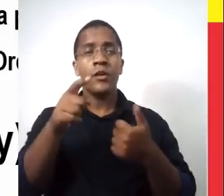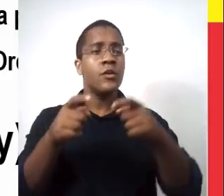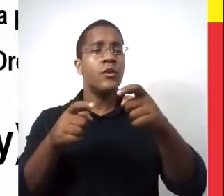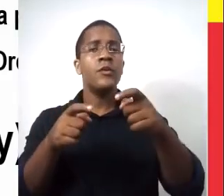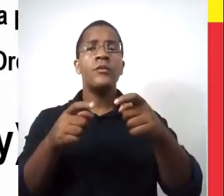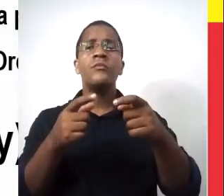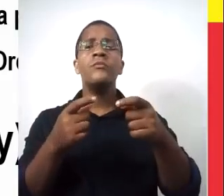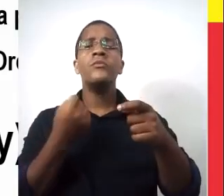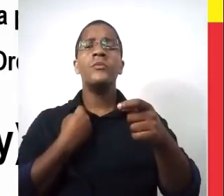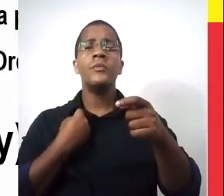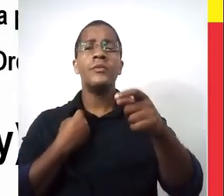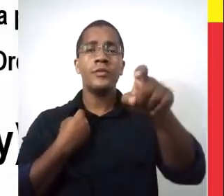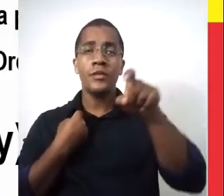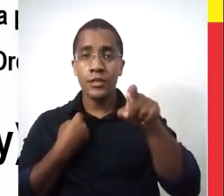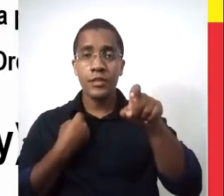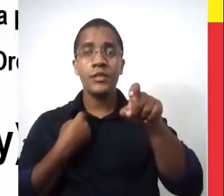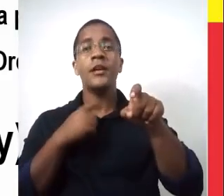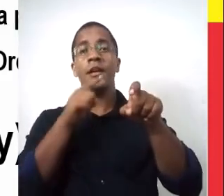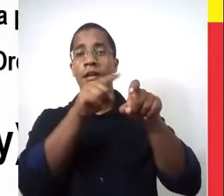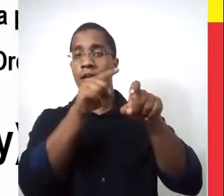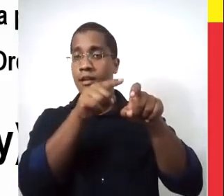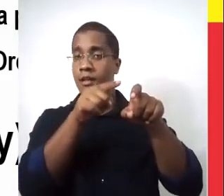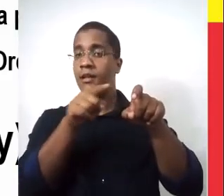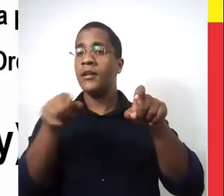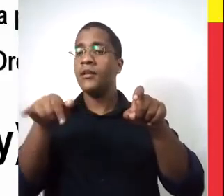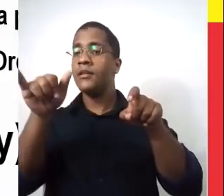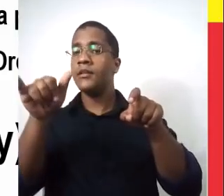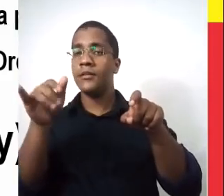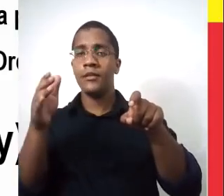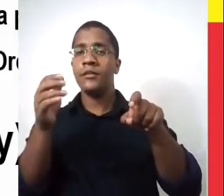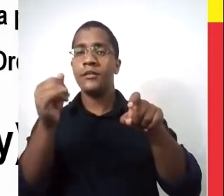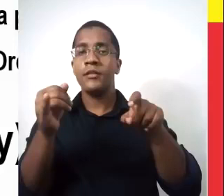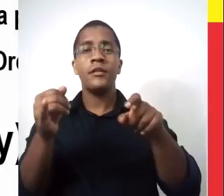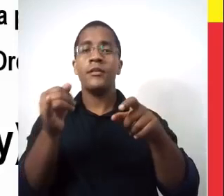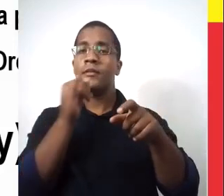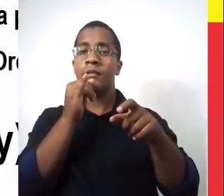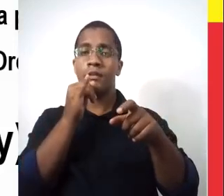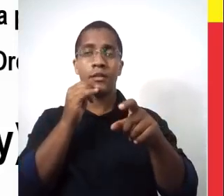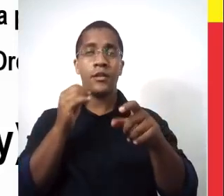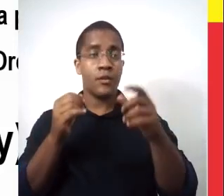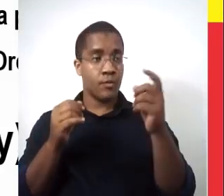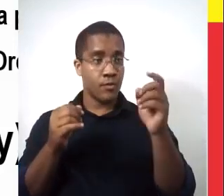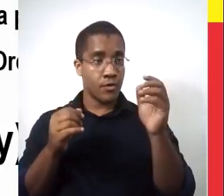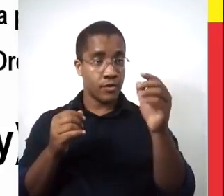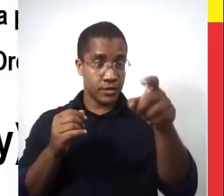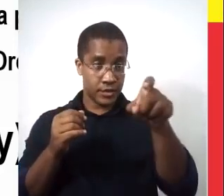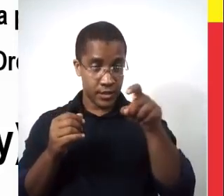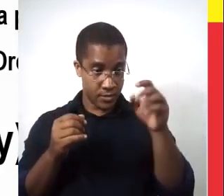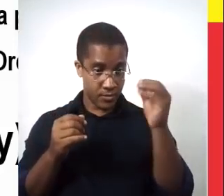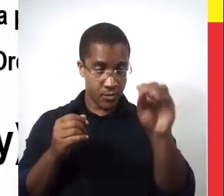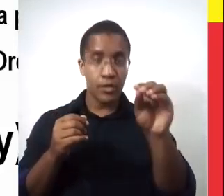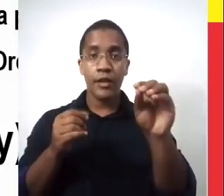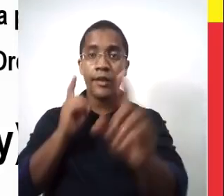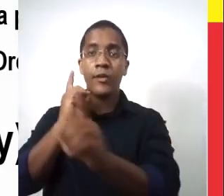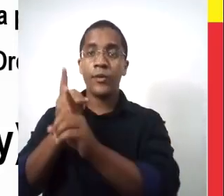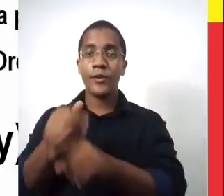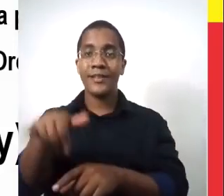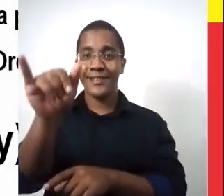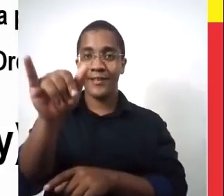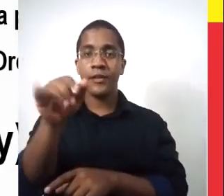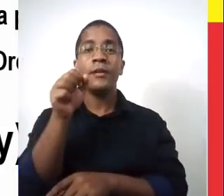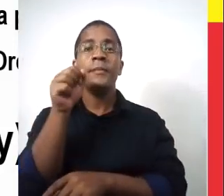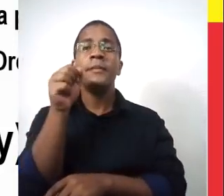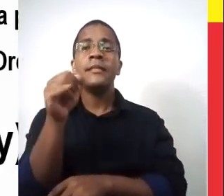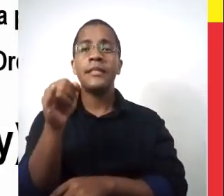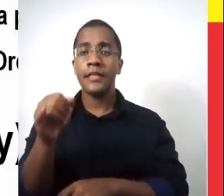o valor de x e o valor de y. Então, quando eu coloco o valor de x, nós encontramos o valor de y. Se eu colocar o valor